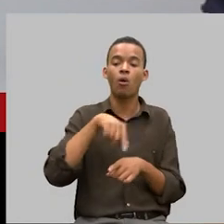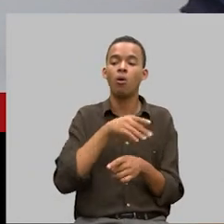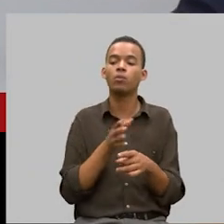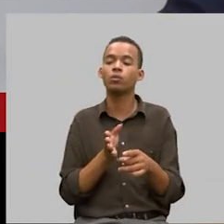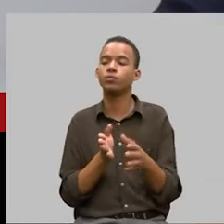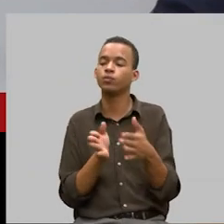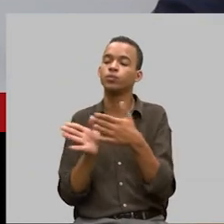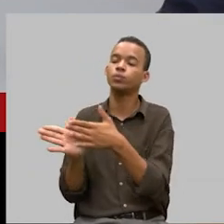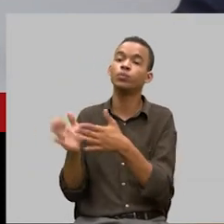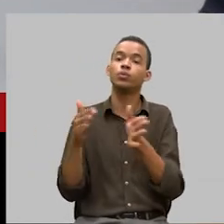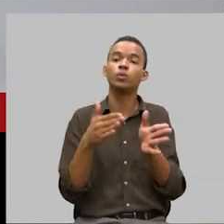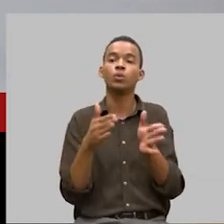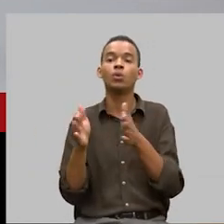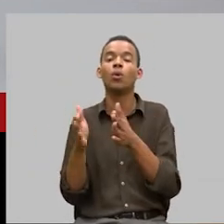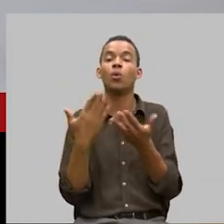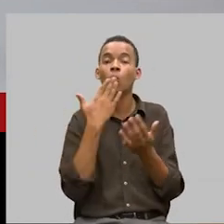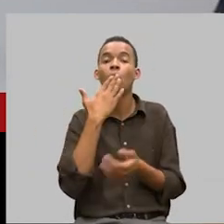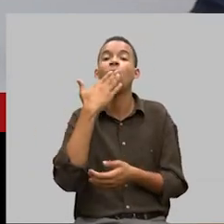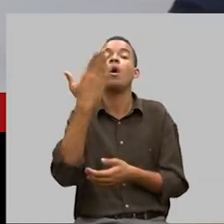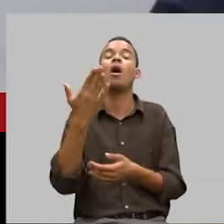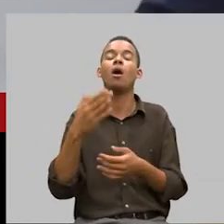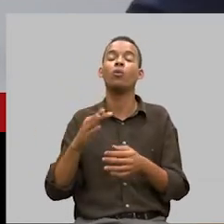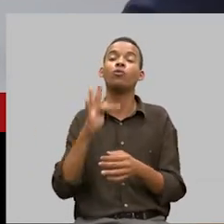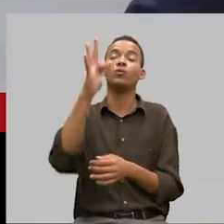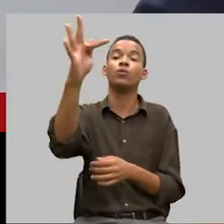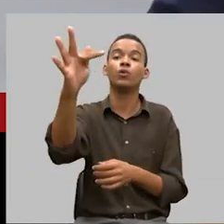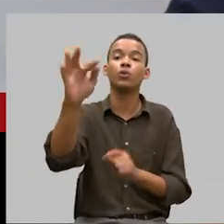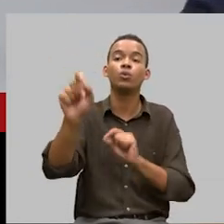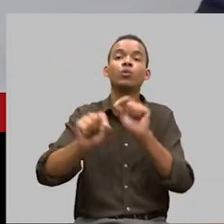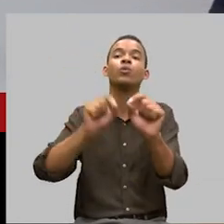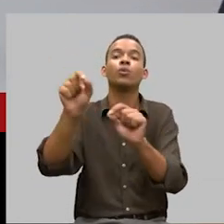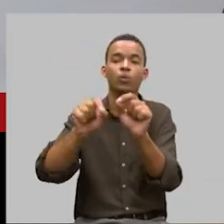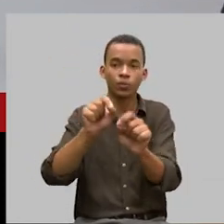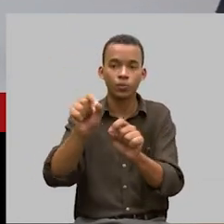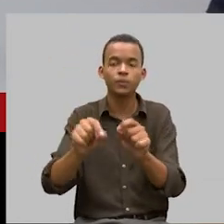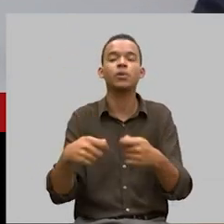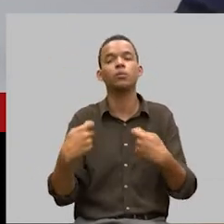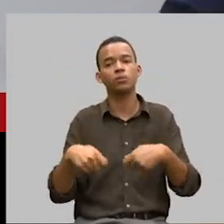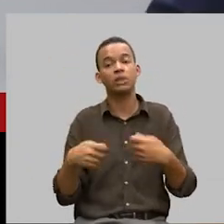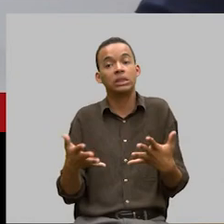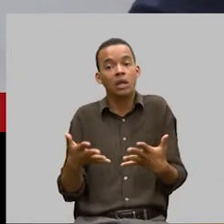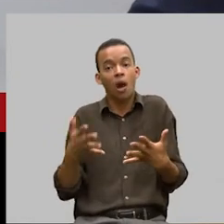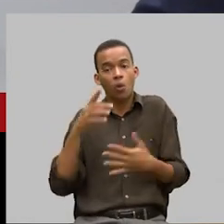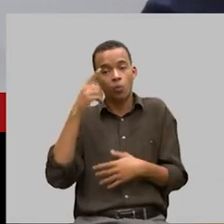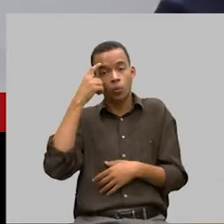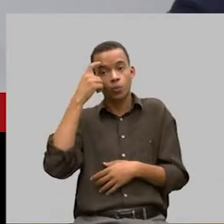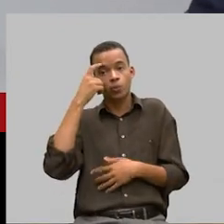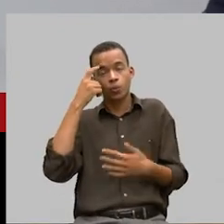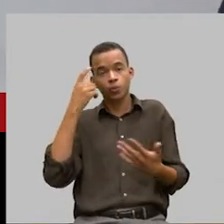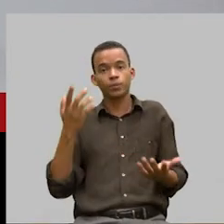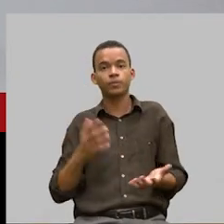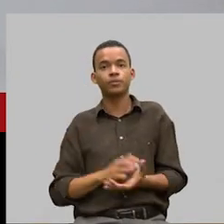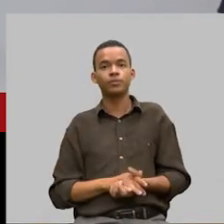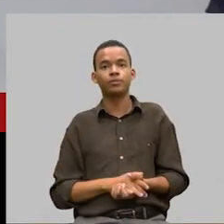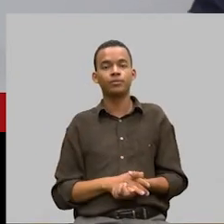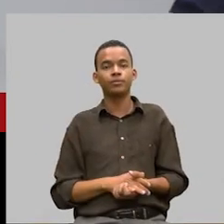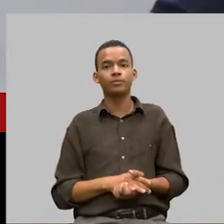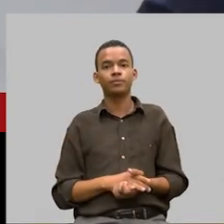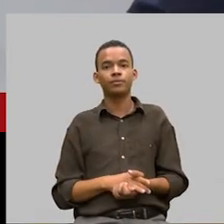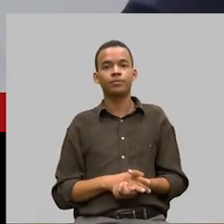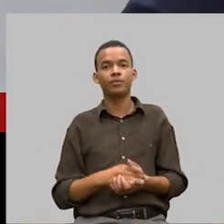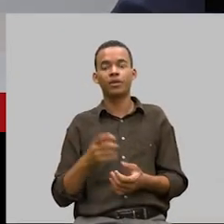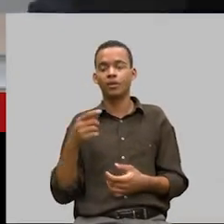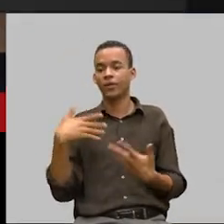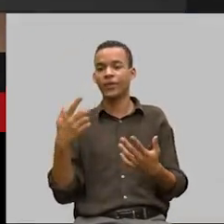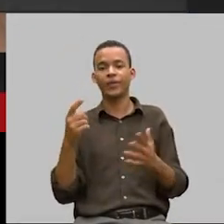essa roda nos leve bom então não dá mais para falar de meta não dá